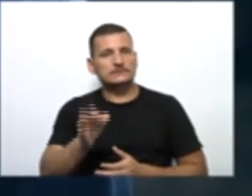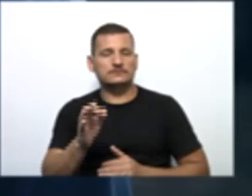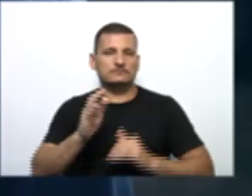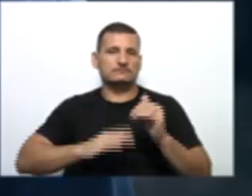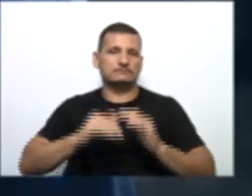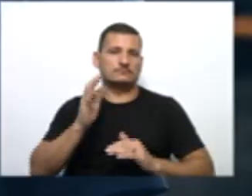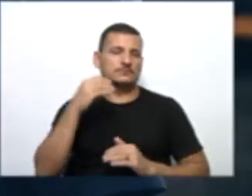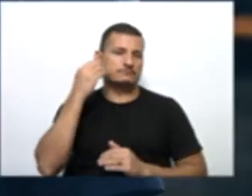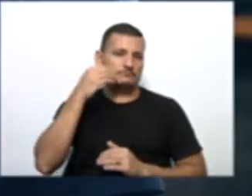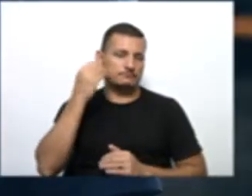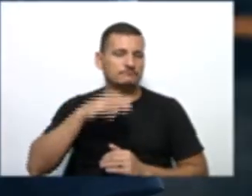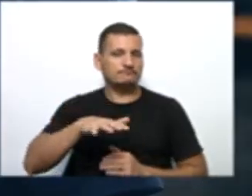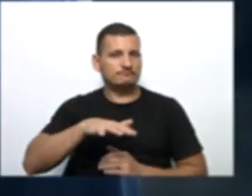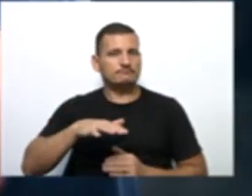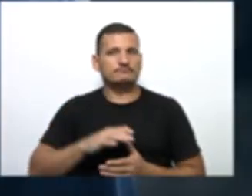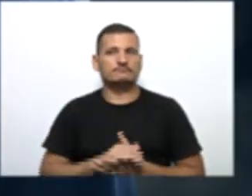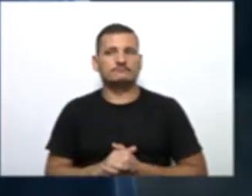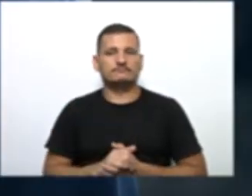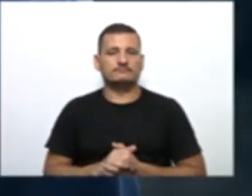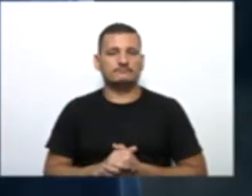já experiente na área.